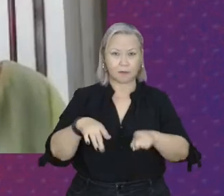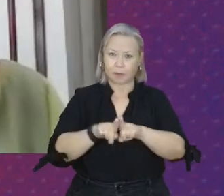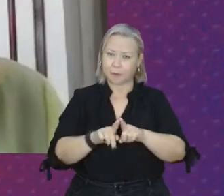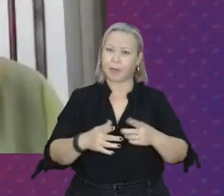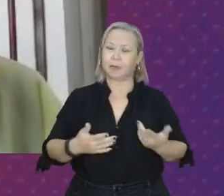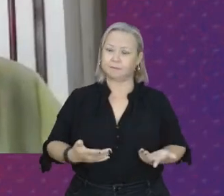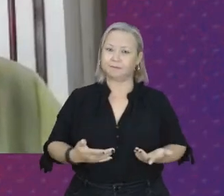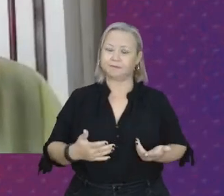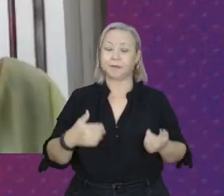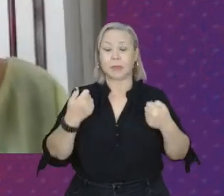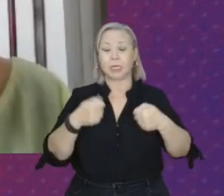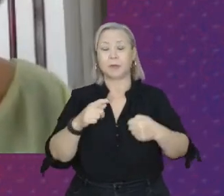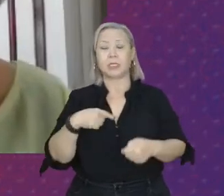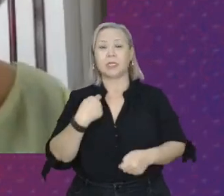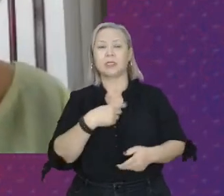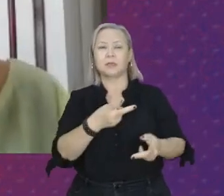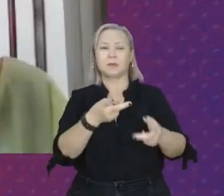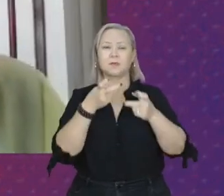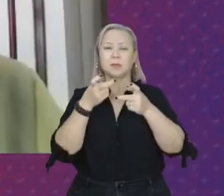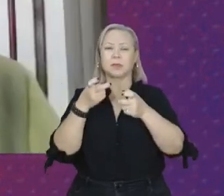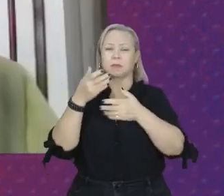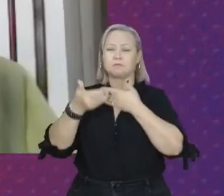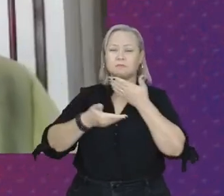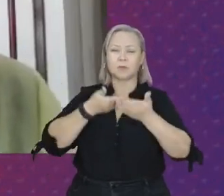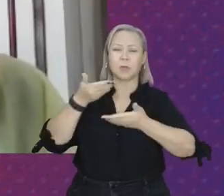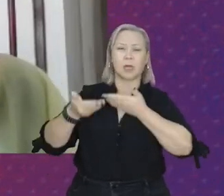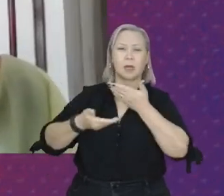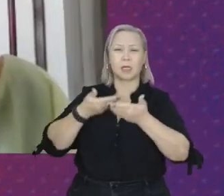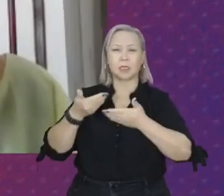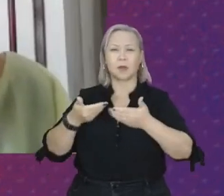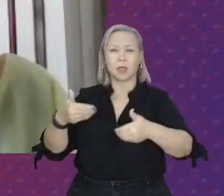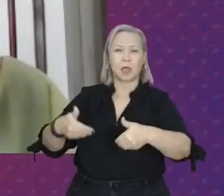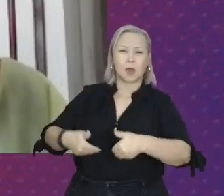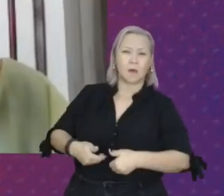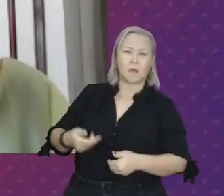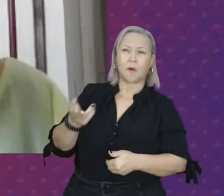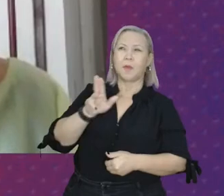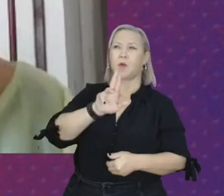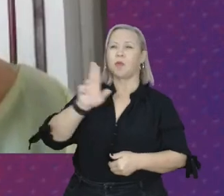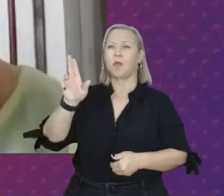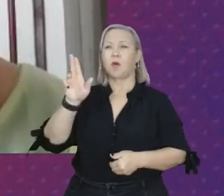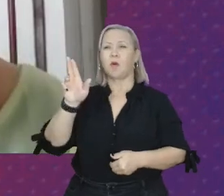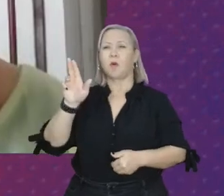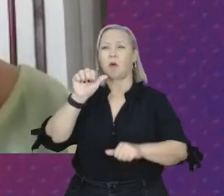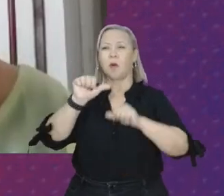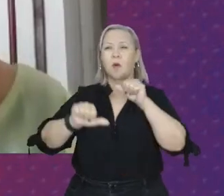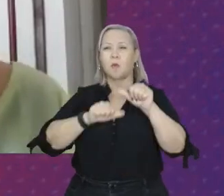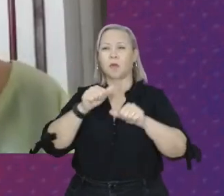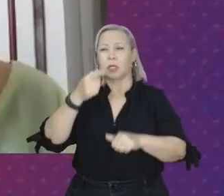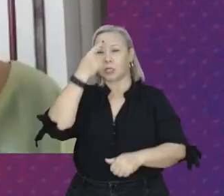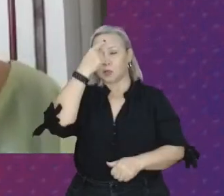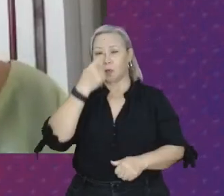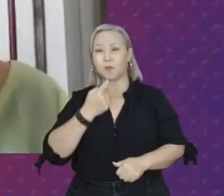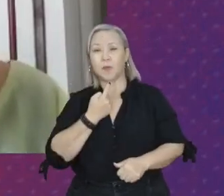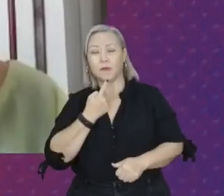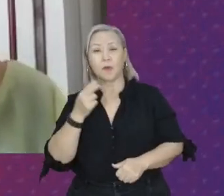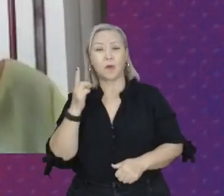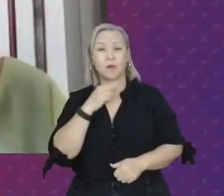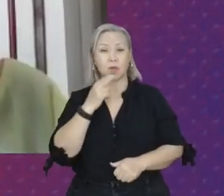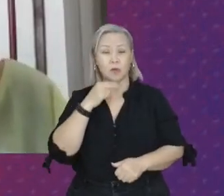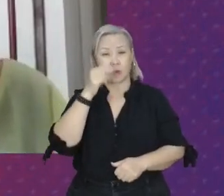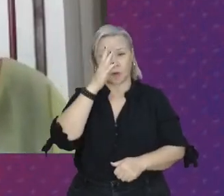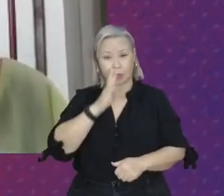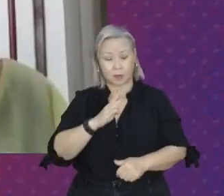aí é preciso que a gente veja a relação entre a fome e a chamada mudança do perfil nutricional no Brasil. Isso